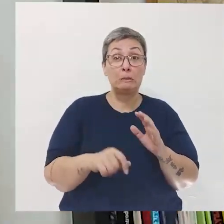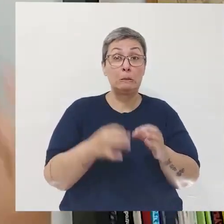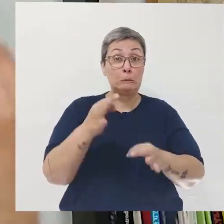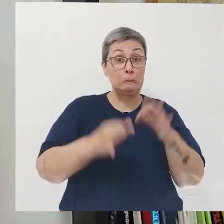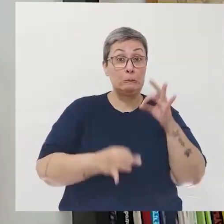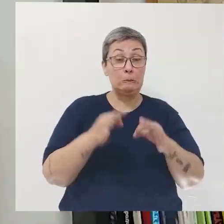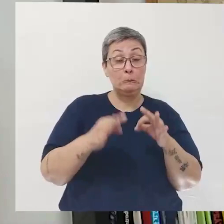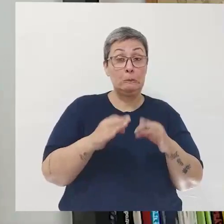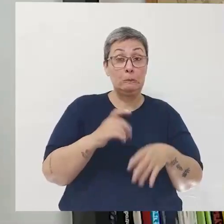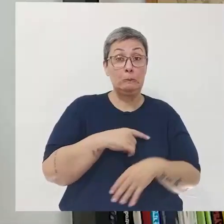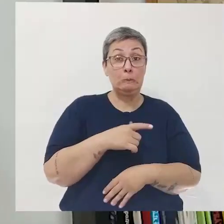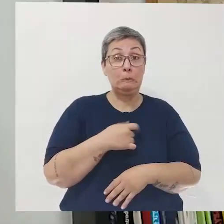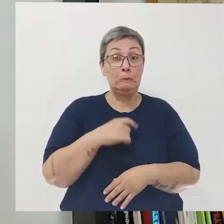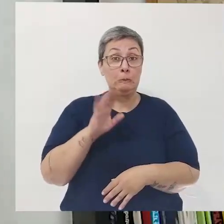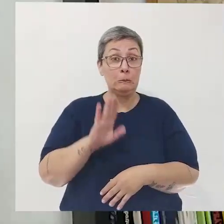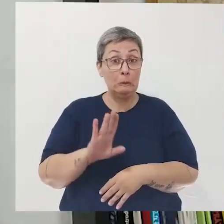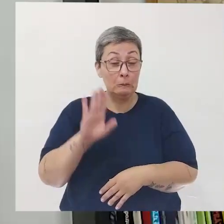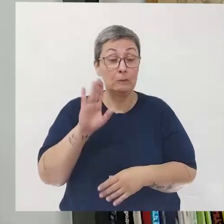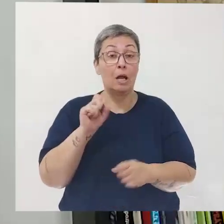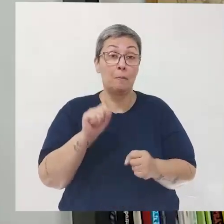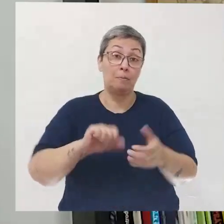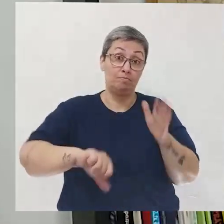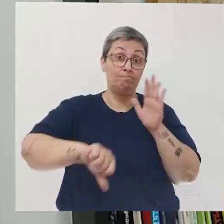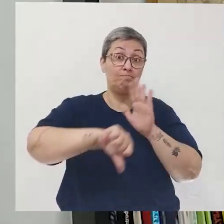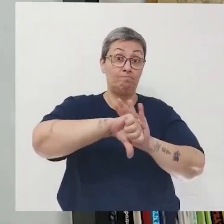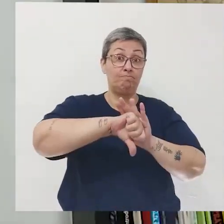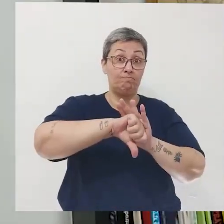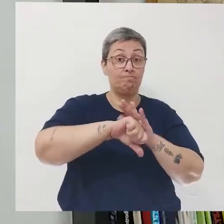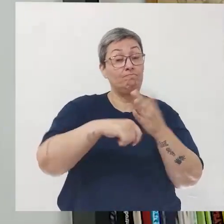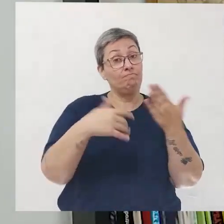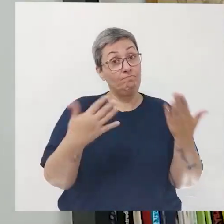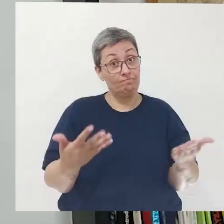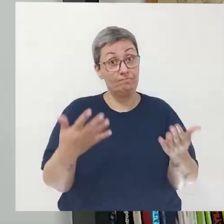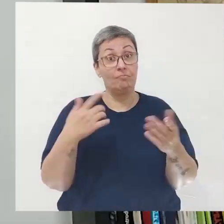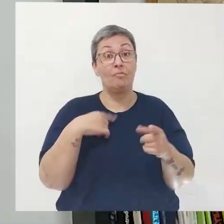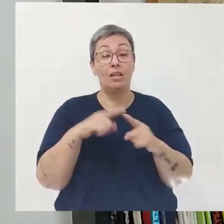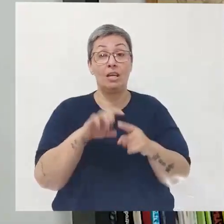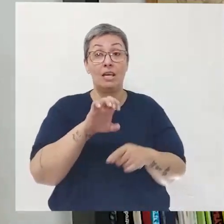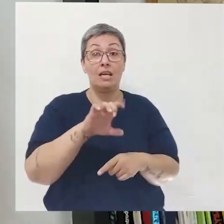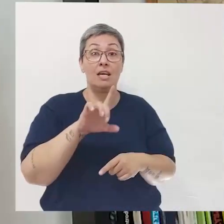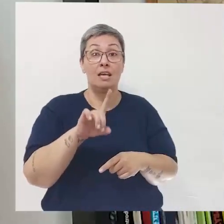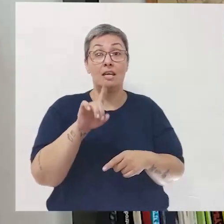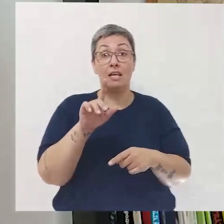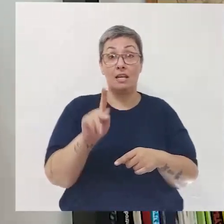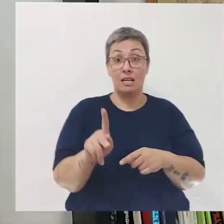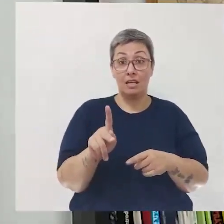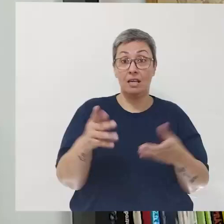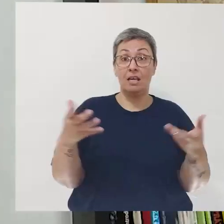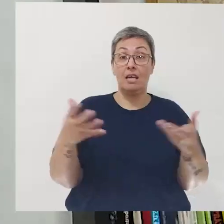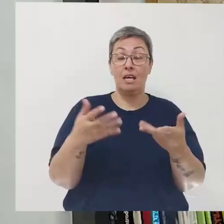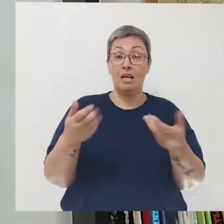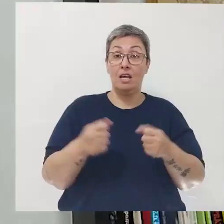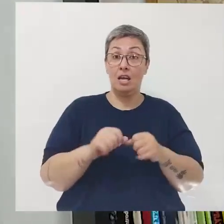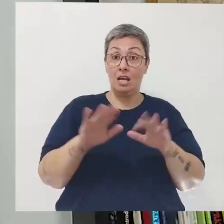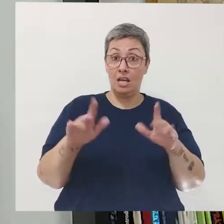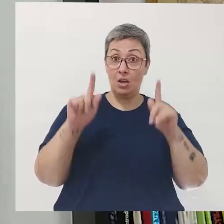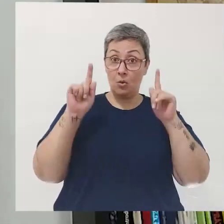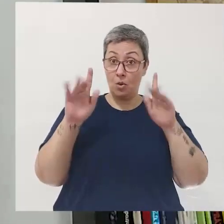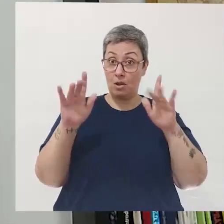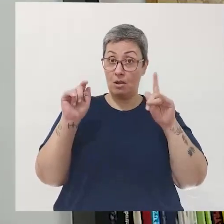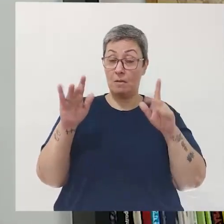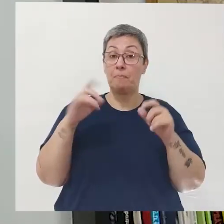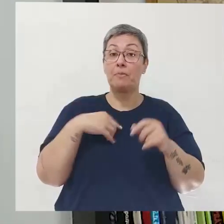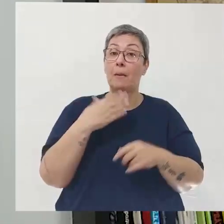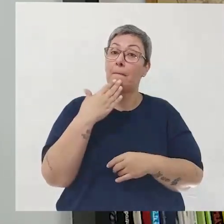responder judicialmente pelo crime cometido. A EDP, que é a empresa de distribuição de